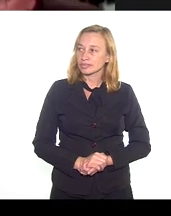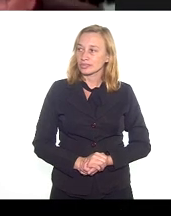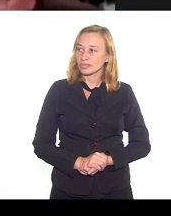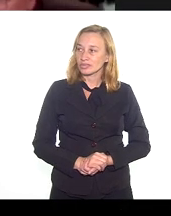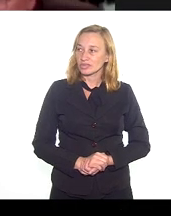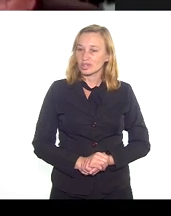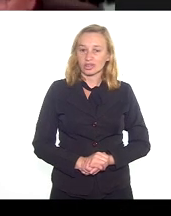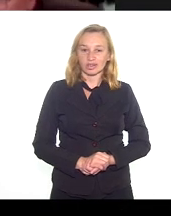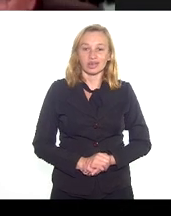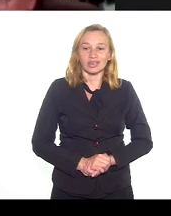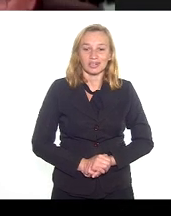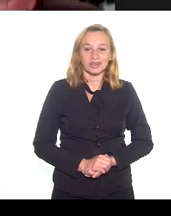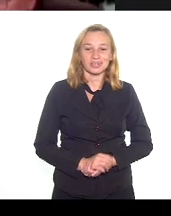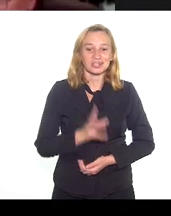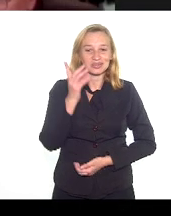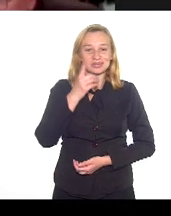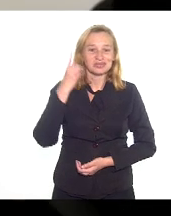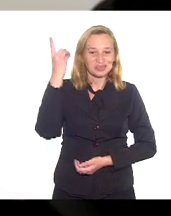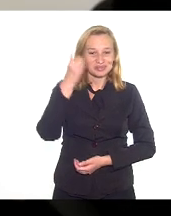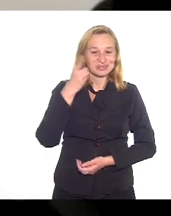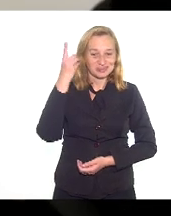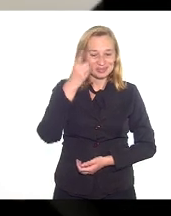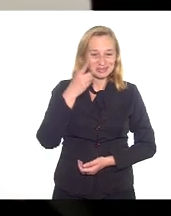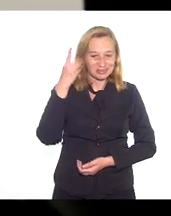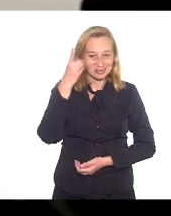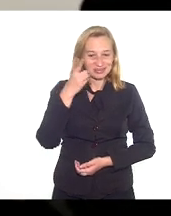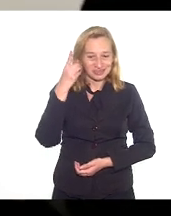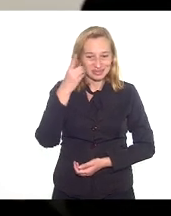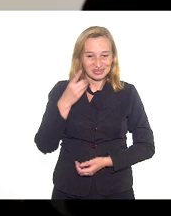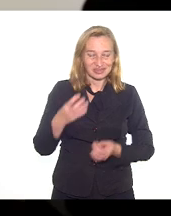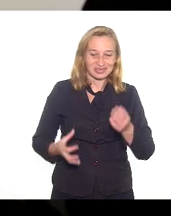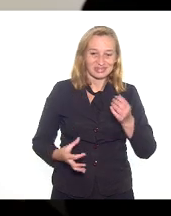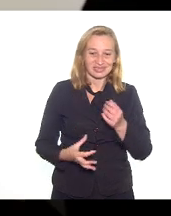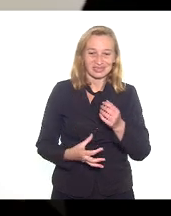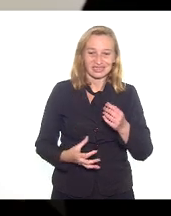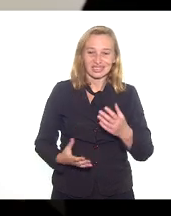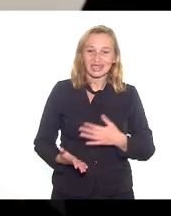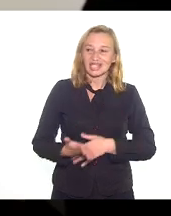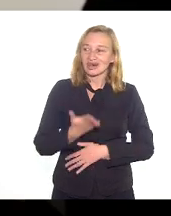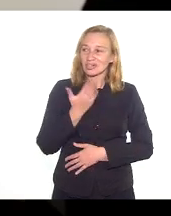Pela Comissão de Segurança Alimentar, deputado Charles Batista.